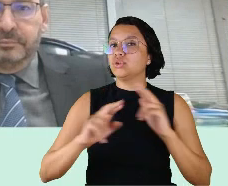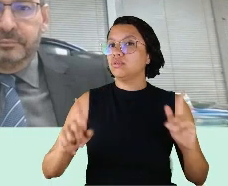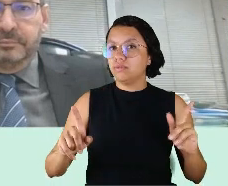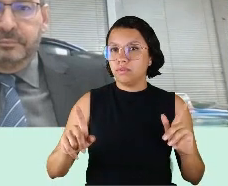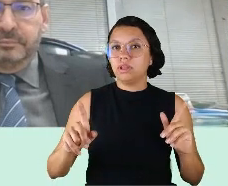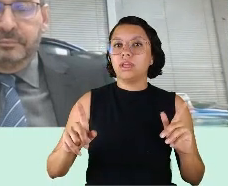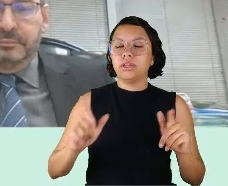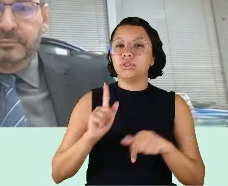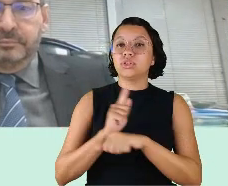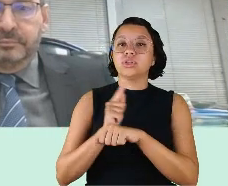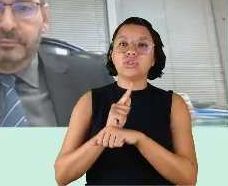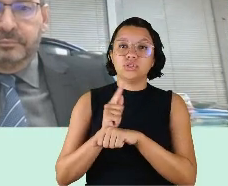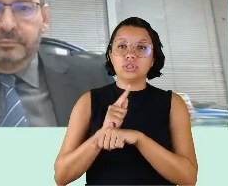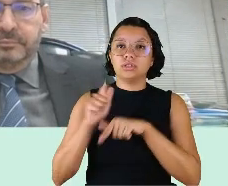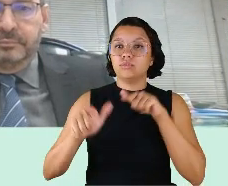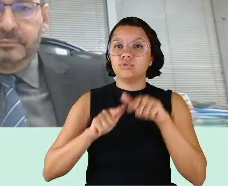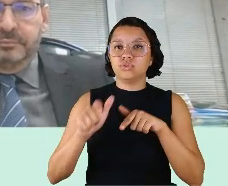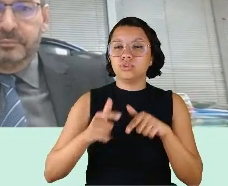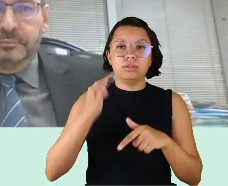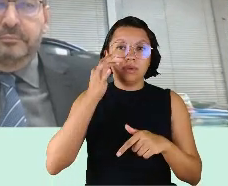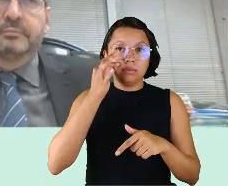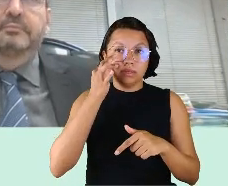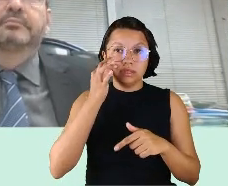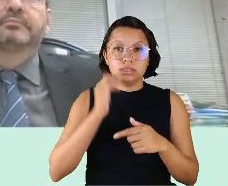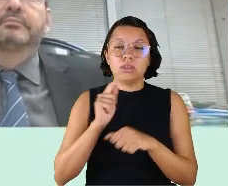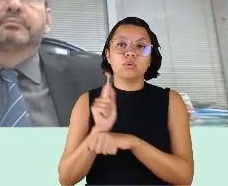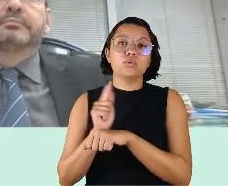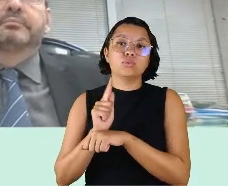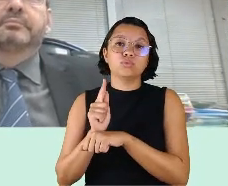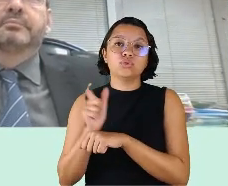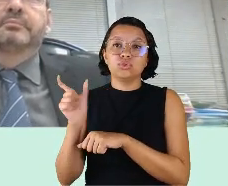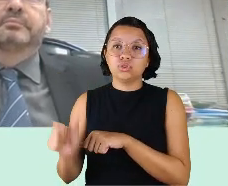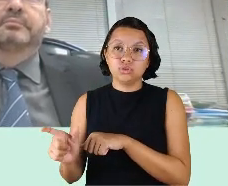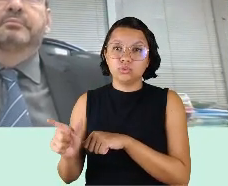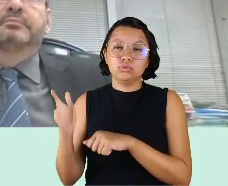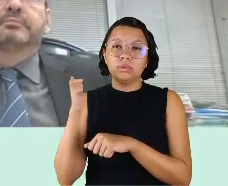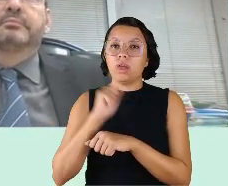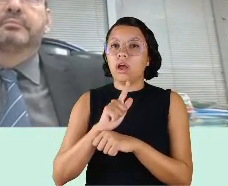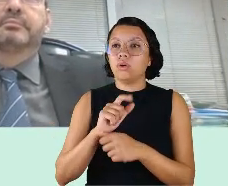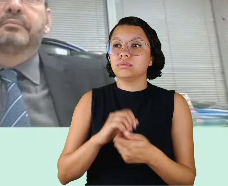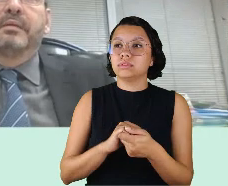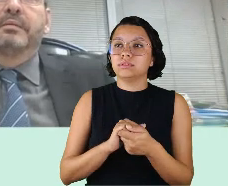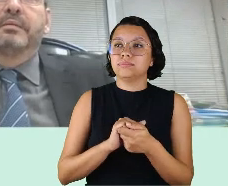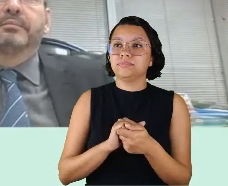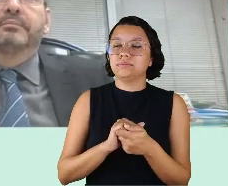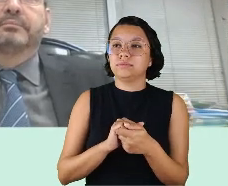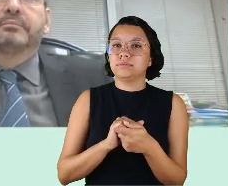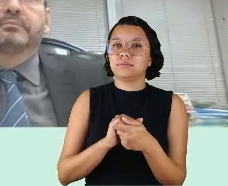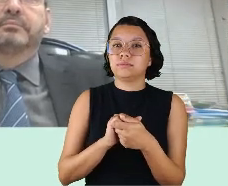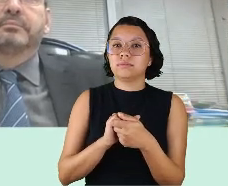totalmente diferente da gestão de trabalho físico, né? O gestor, para conseguir